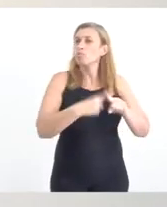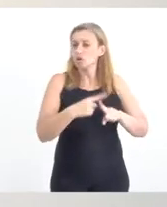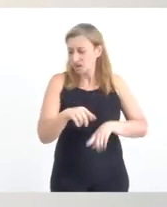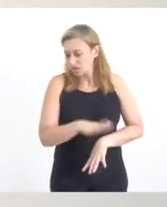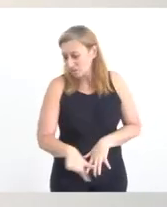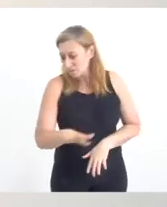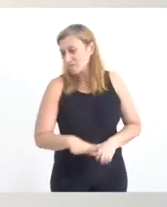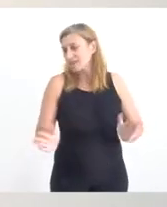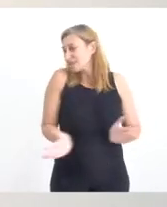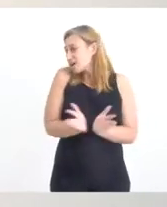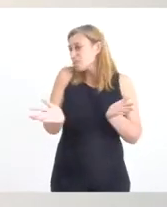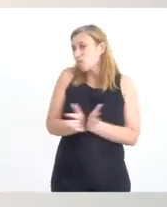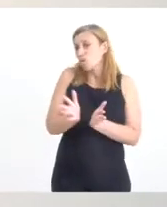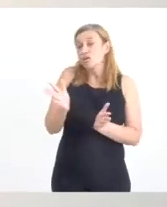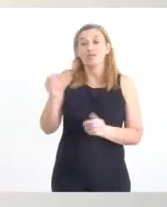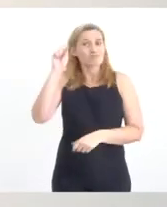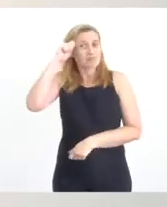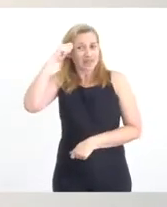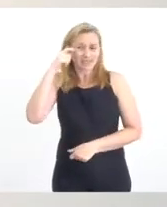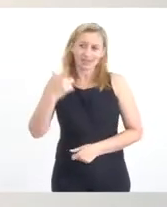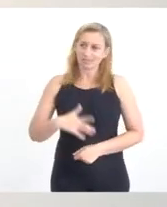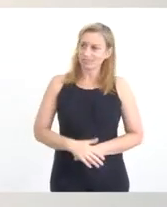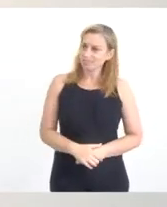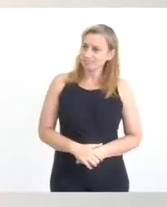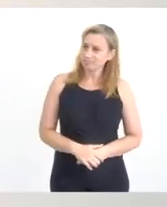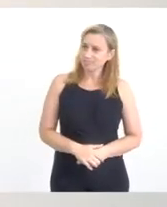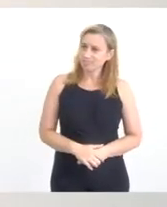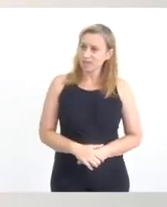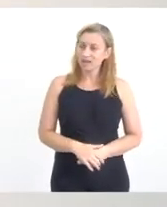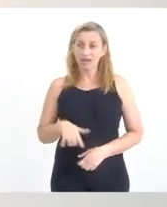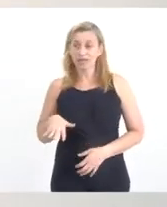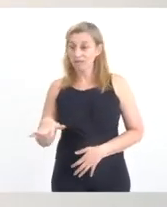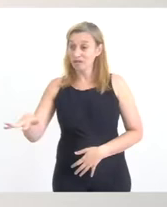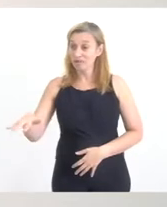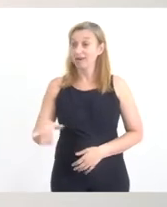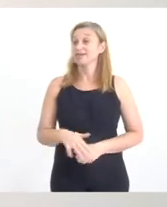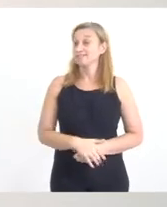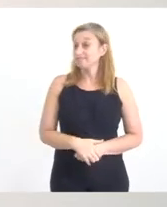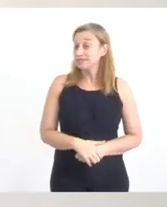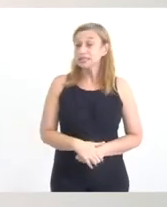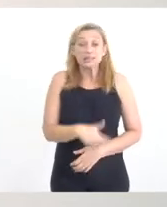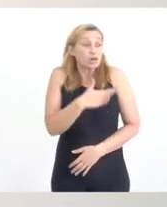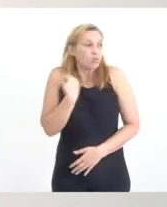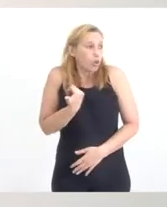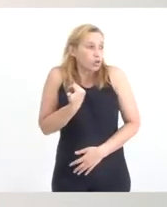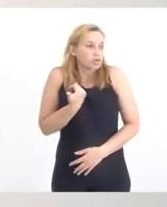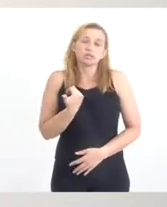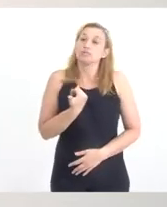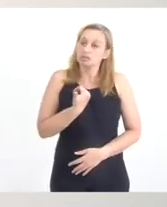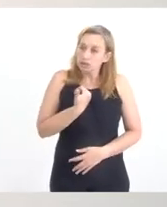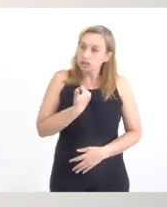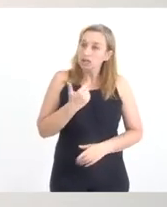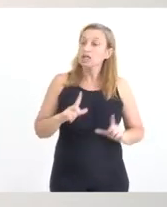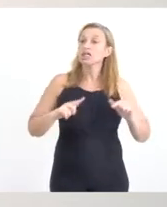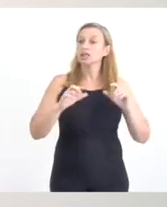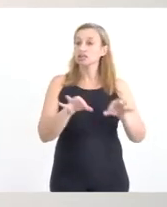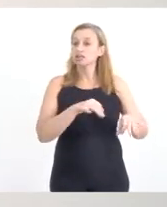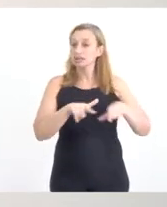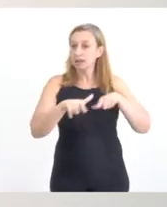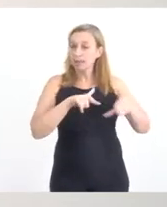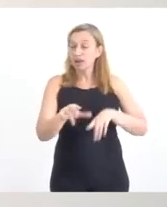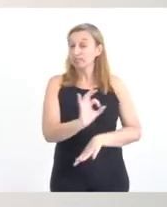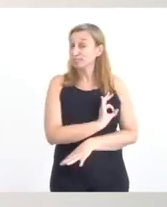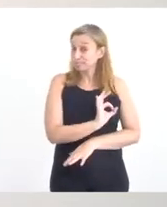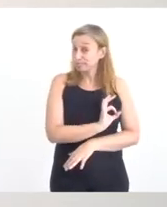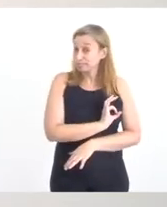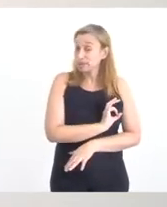crianças pobres e pretas que estão na favela na periferia que são assassinadas em ações políticas